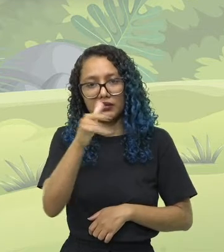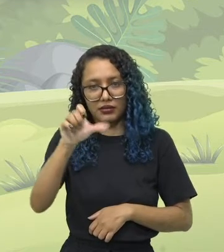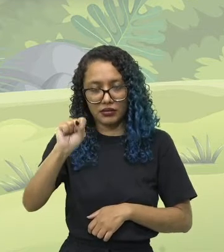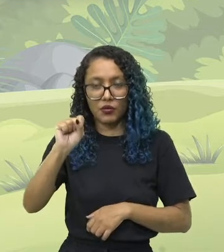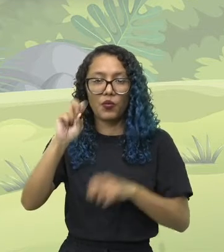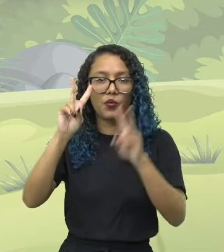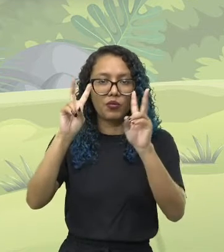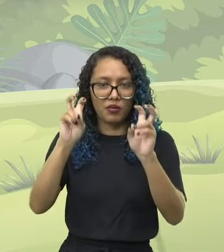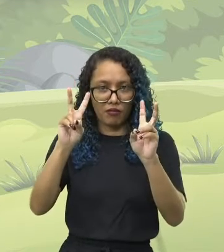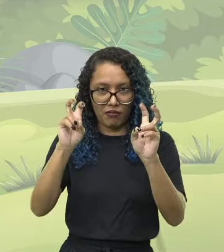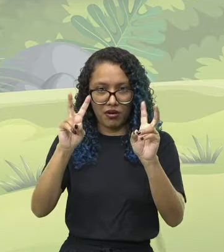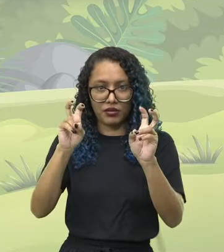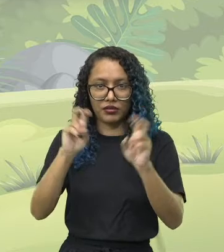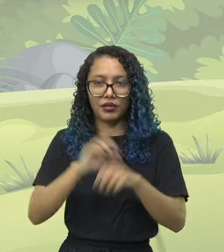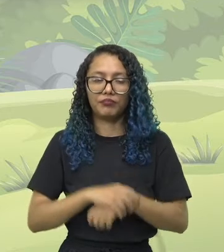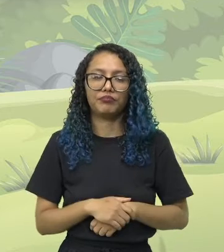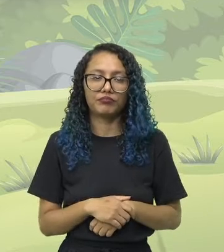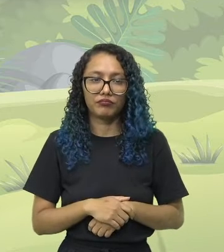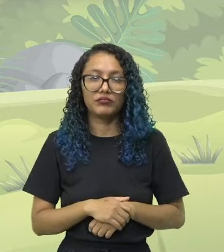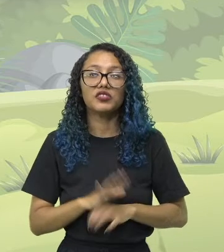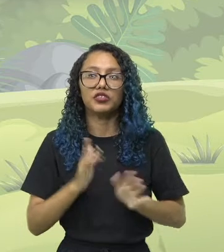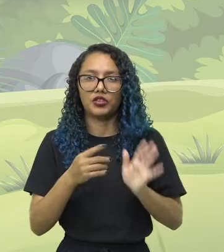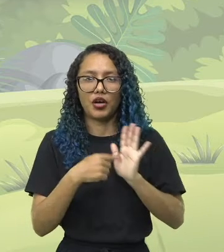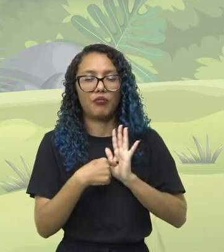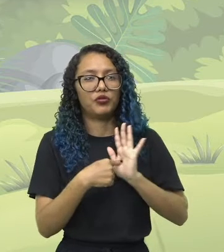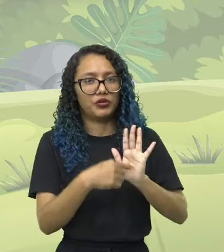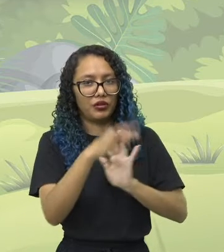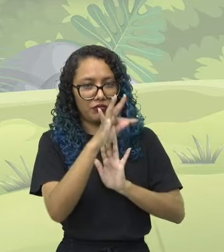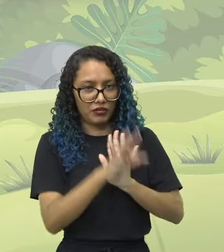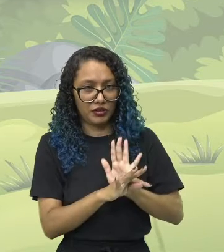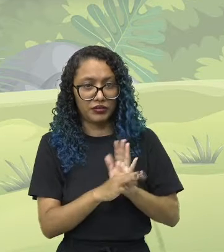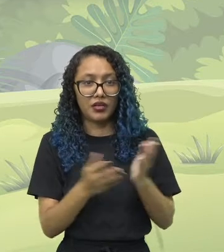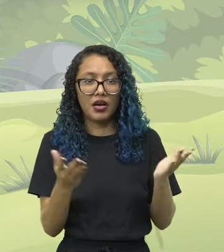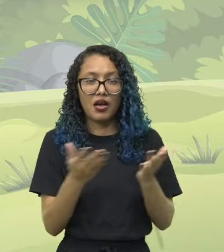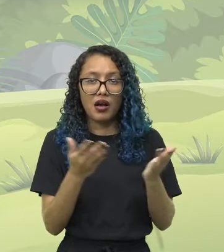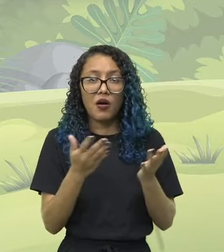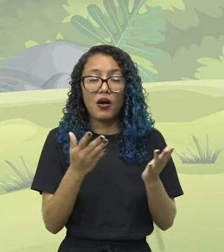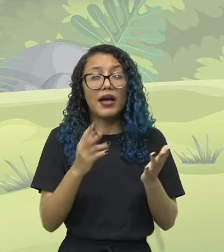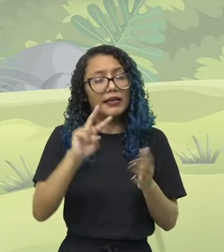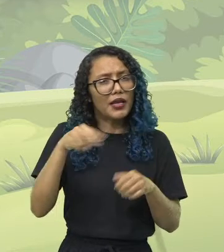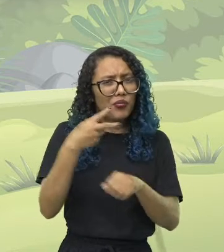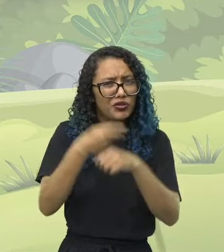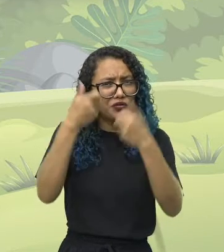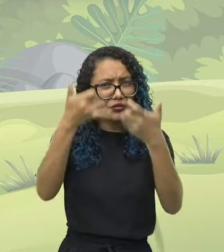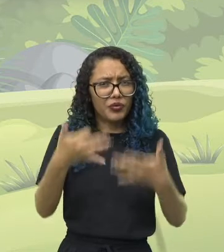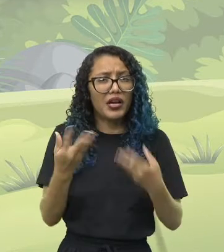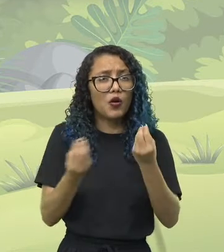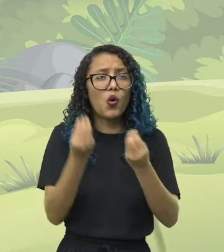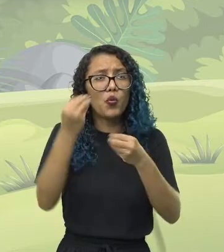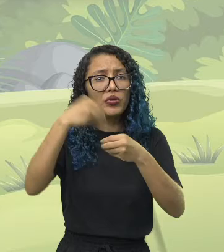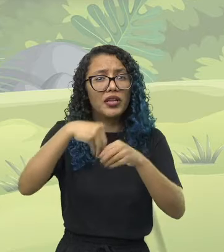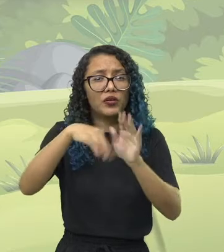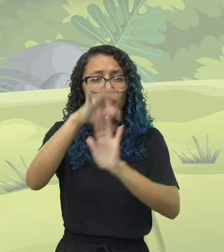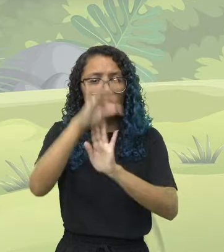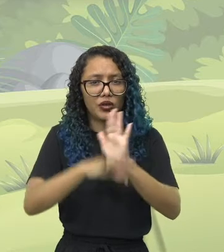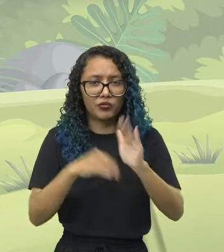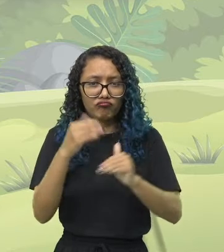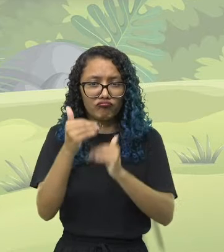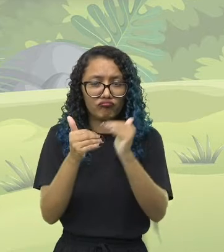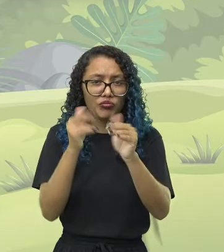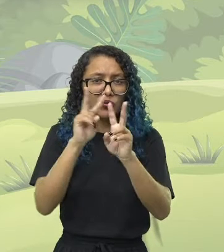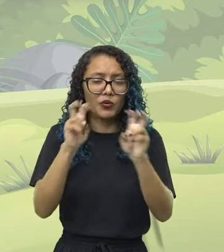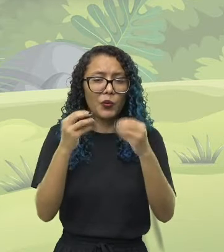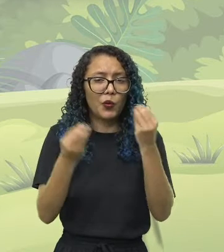de divulgação científica, e nós vamos ver daqui a pouquinho como que acontece essa progressão dentro do texto. Mas nós temos